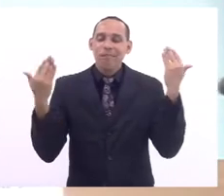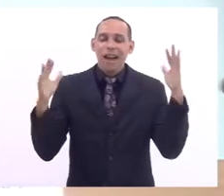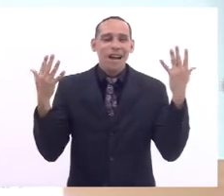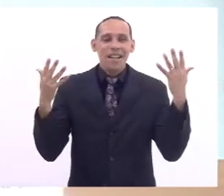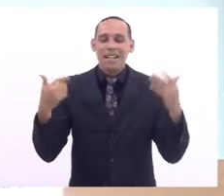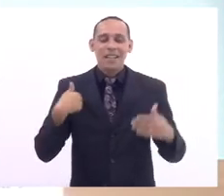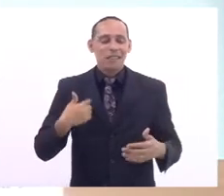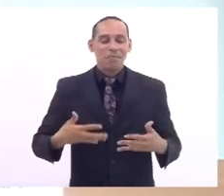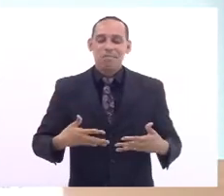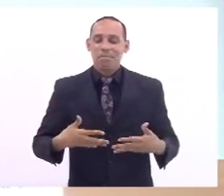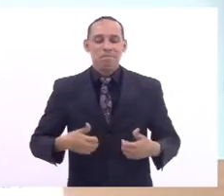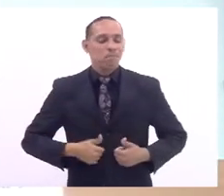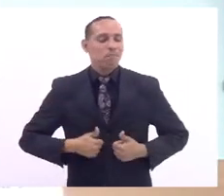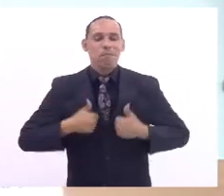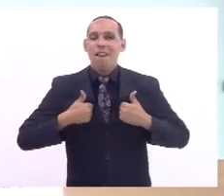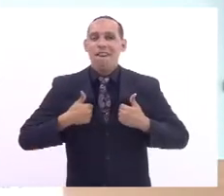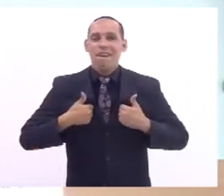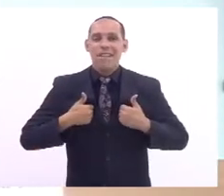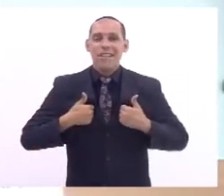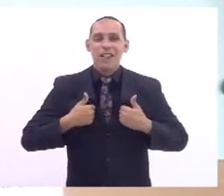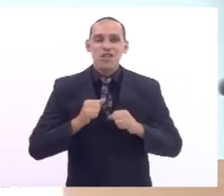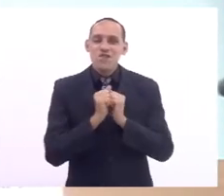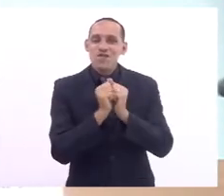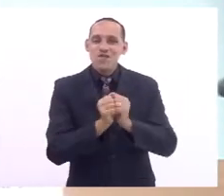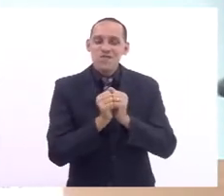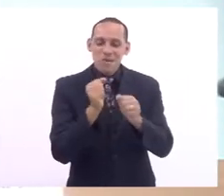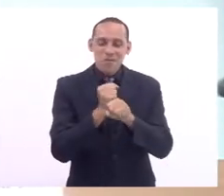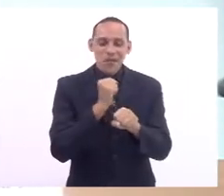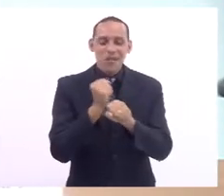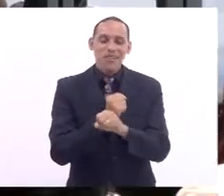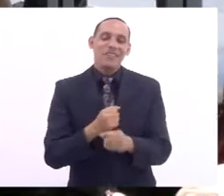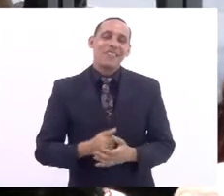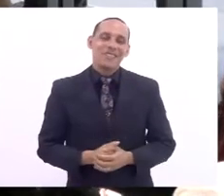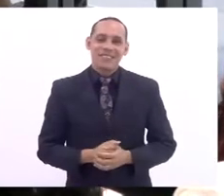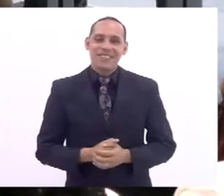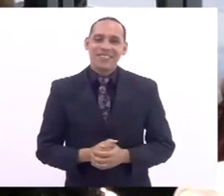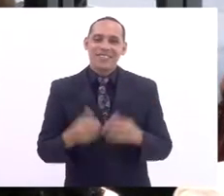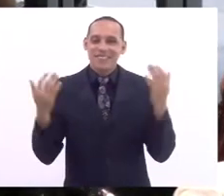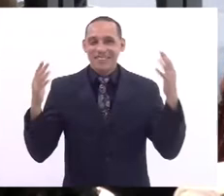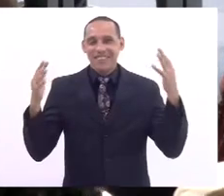sinto me sinto muito orgulhosa de poder construir com vocês esse processo